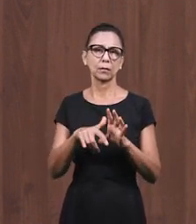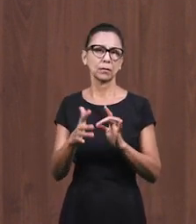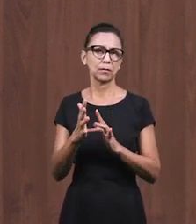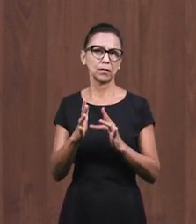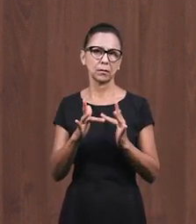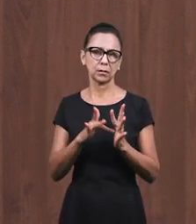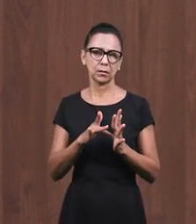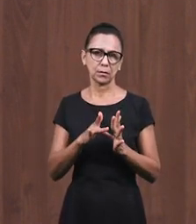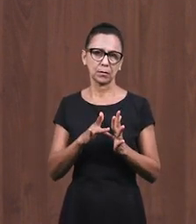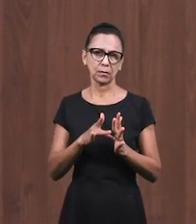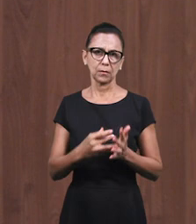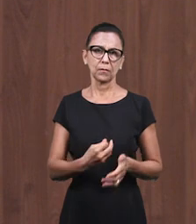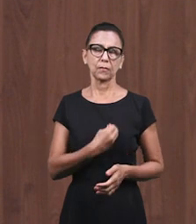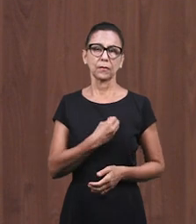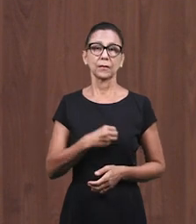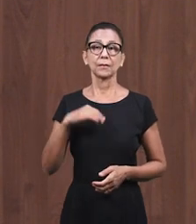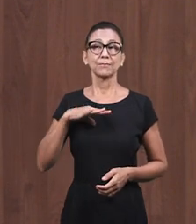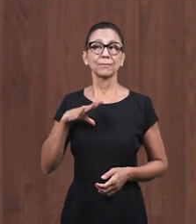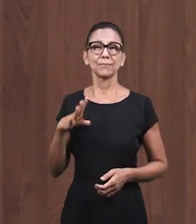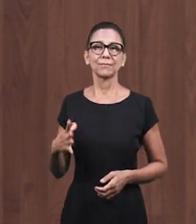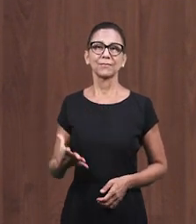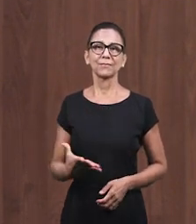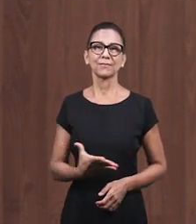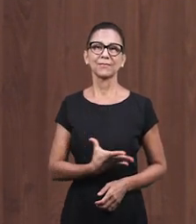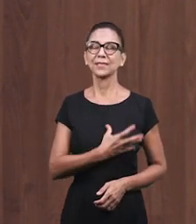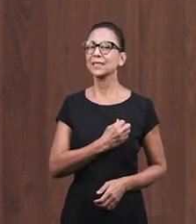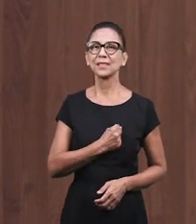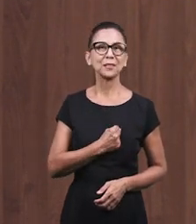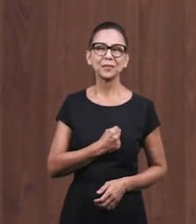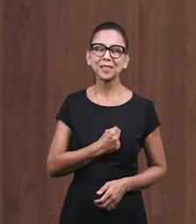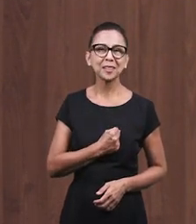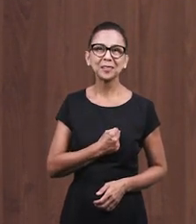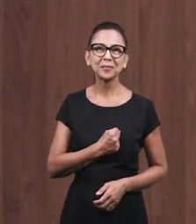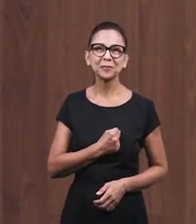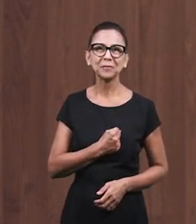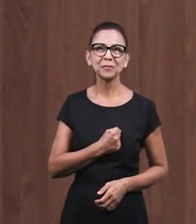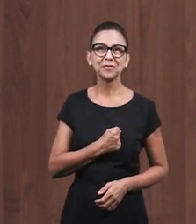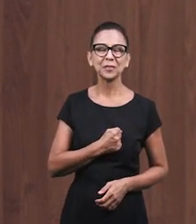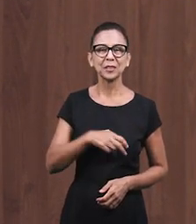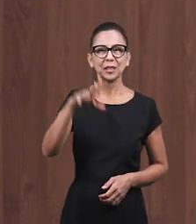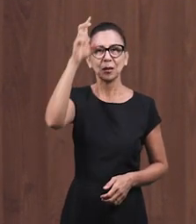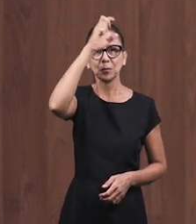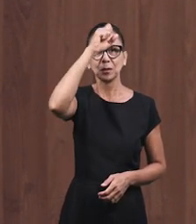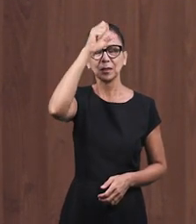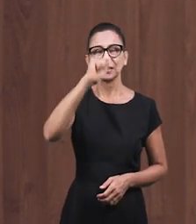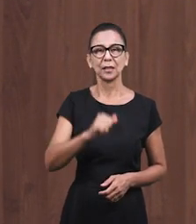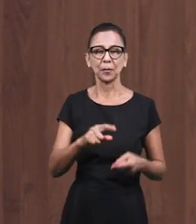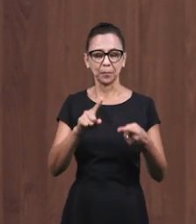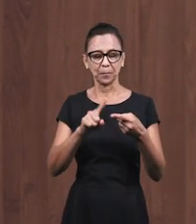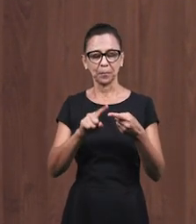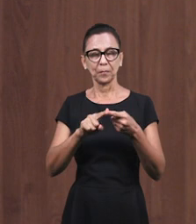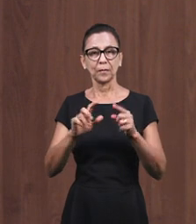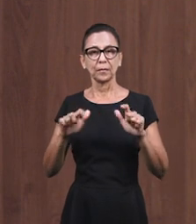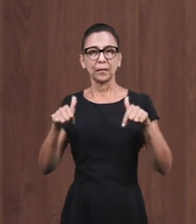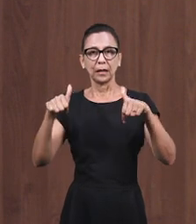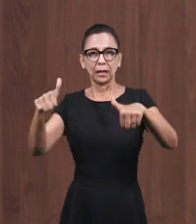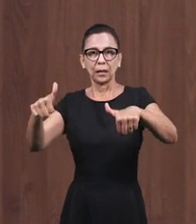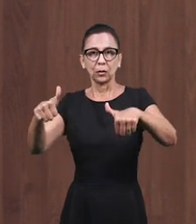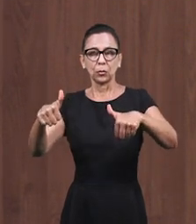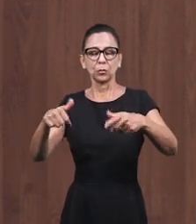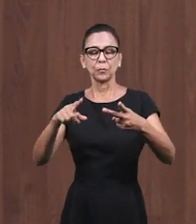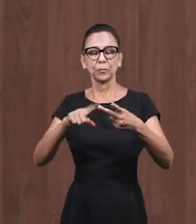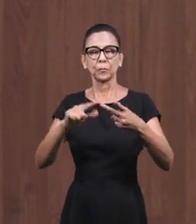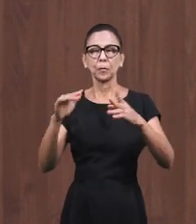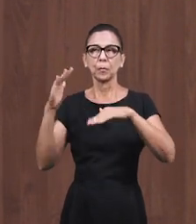salvação profética. A salvação, nós temos aprendido que é ato e processo. No